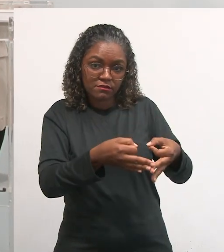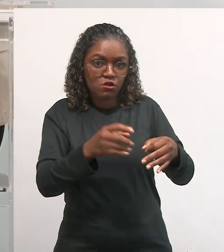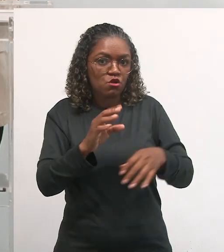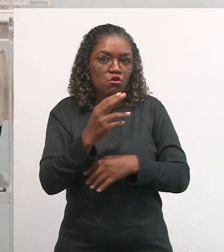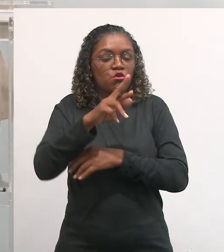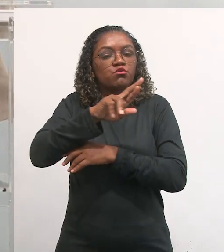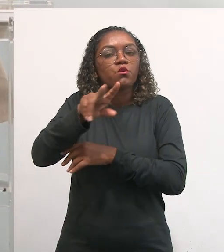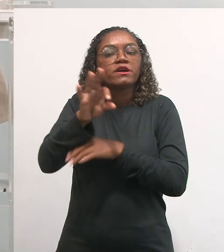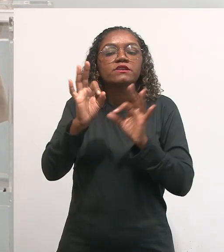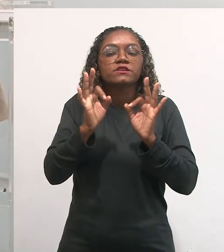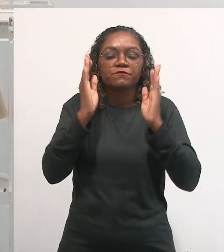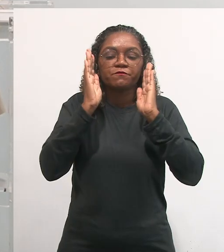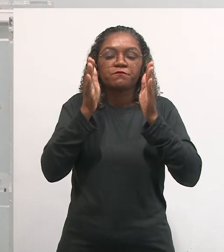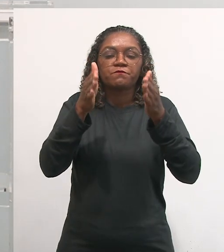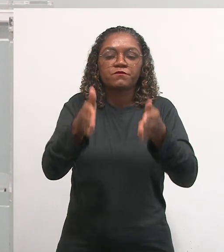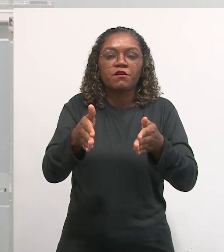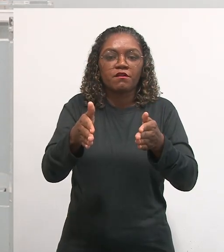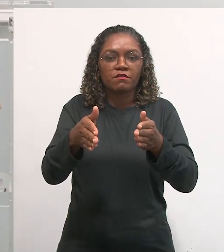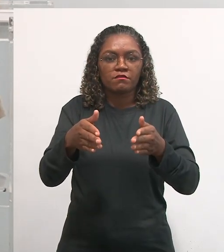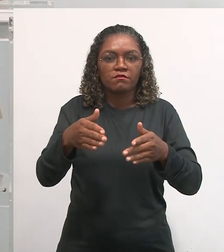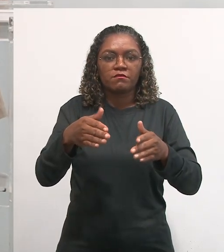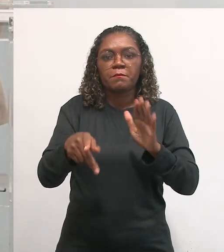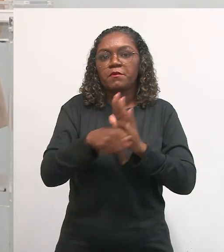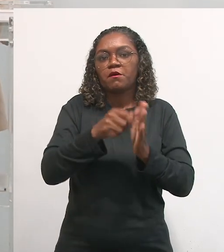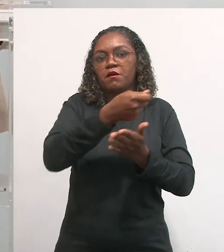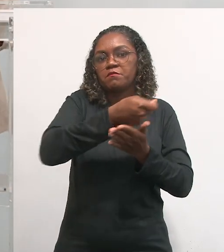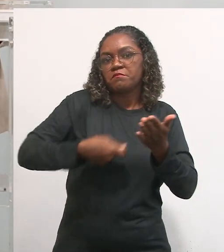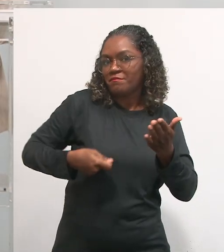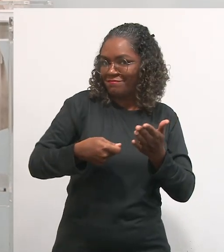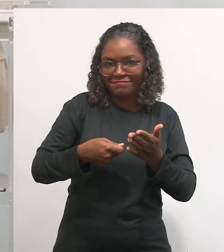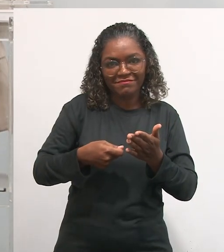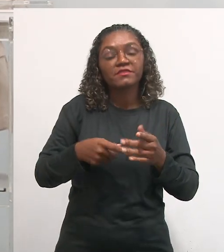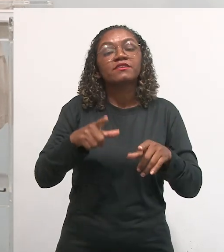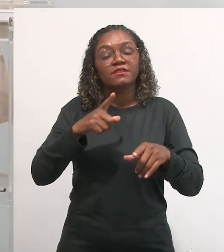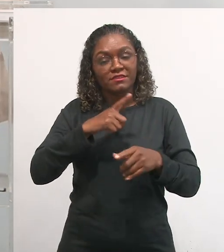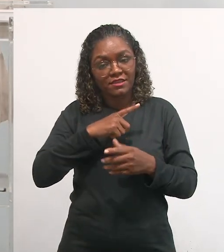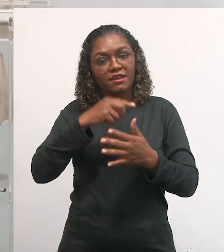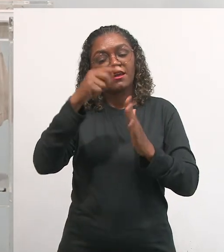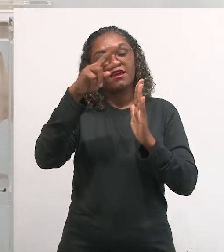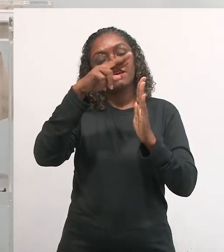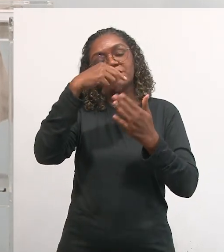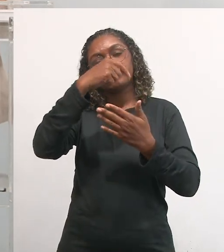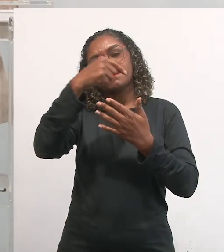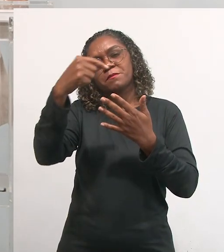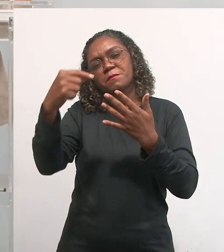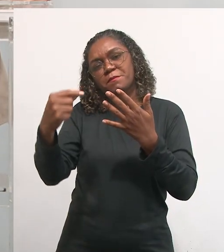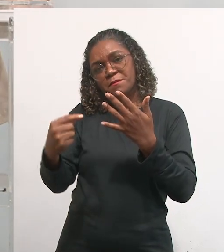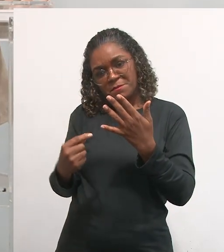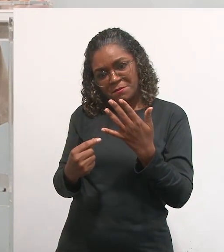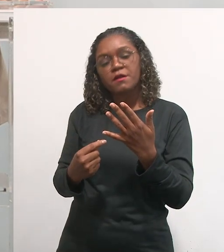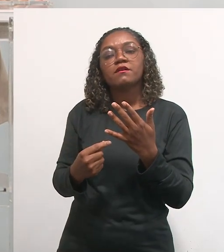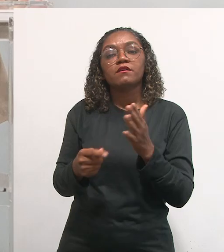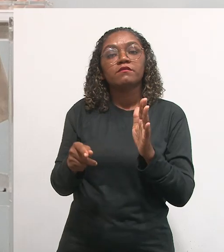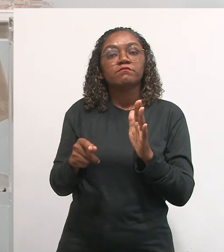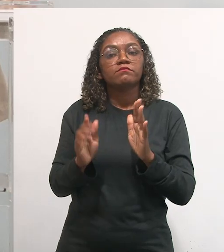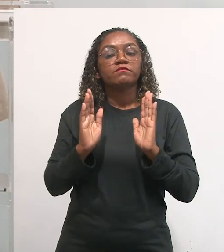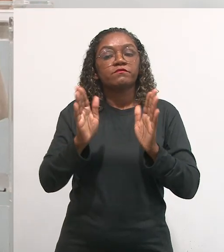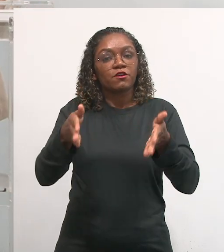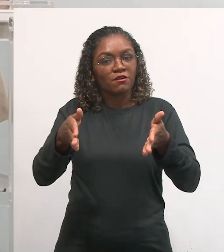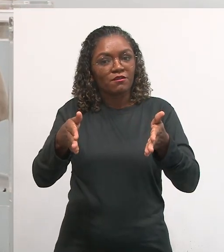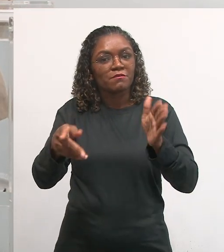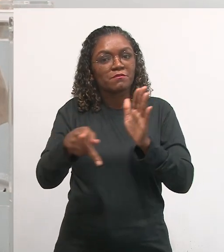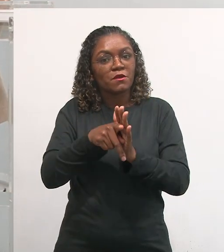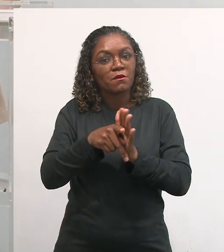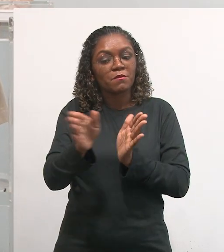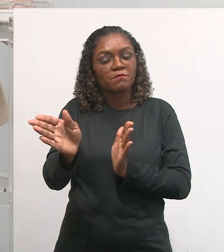vem não só regulamentando as normas de trabalho científico não ela regulamenta um arsenal de situações de